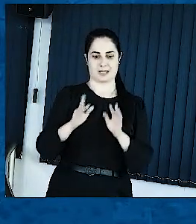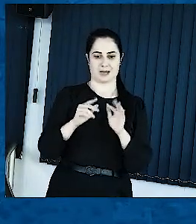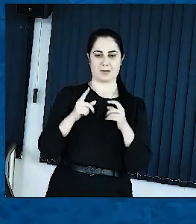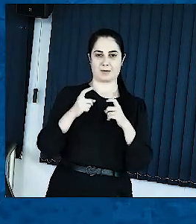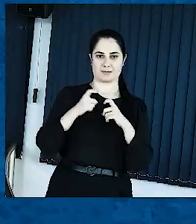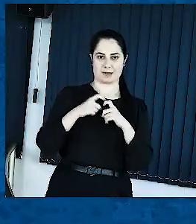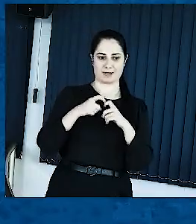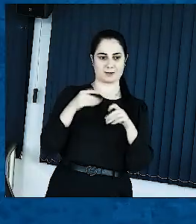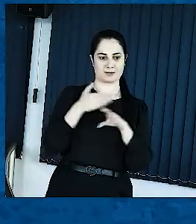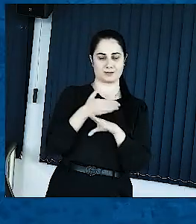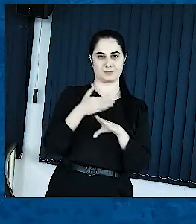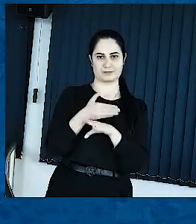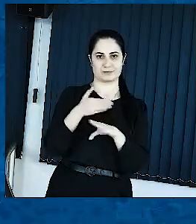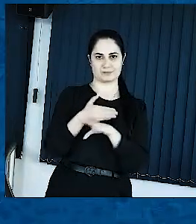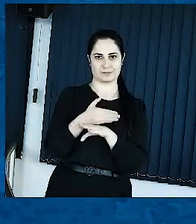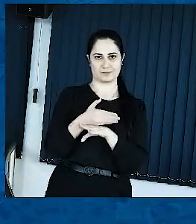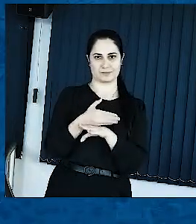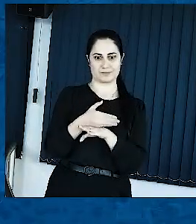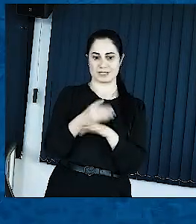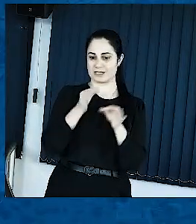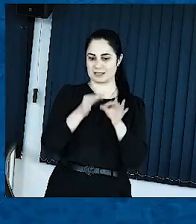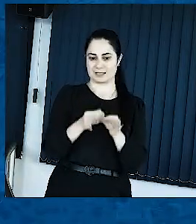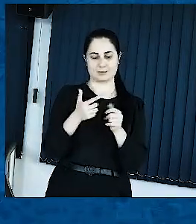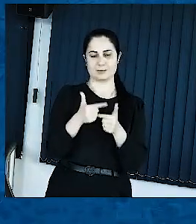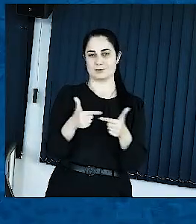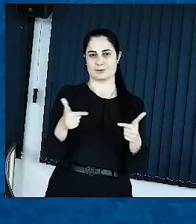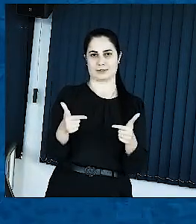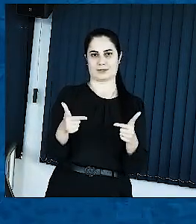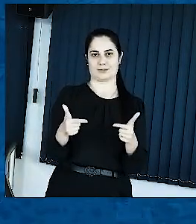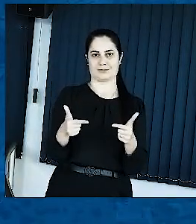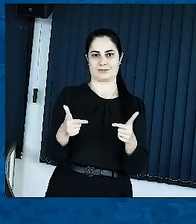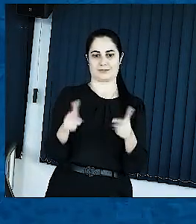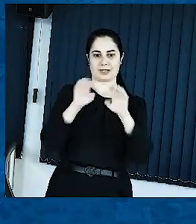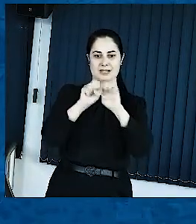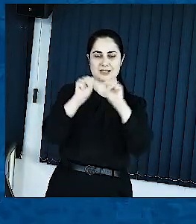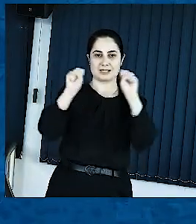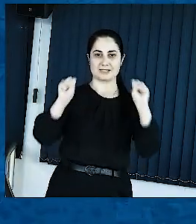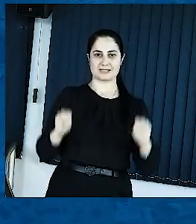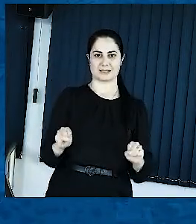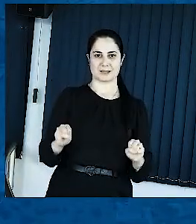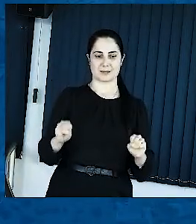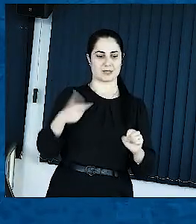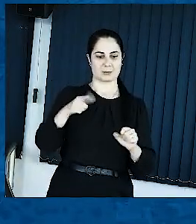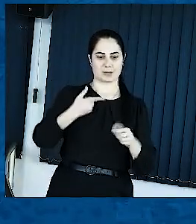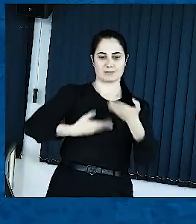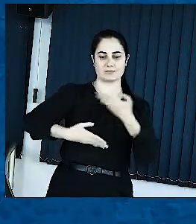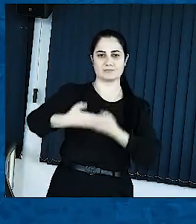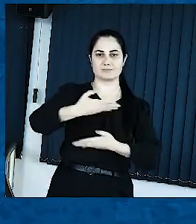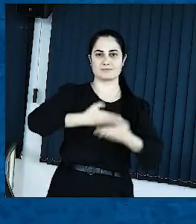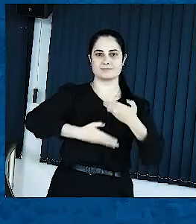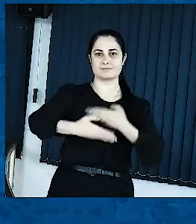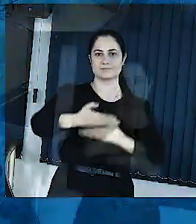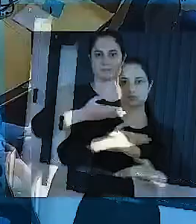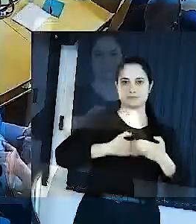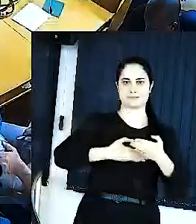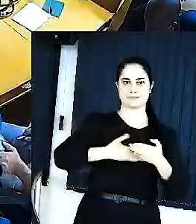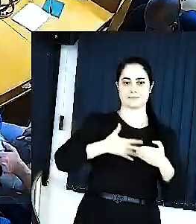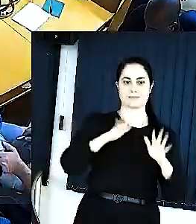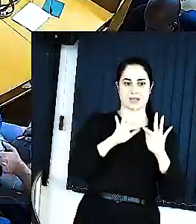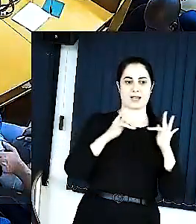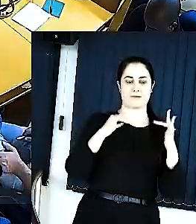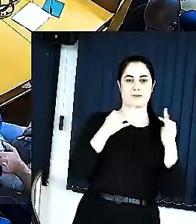não incluíram o rastreio estruturado. Um sistema sem fluxo. A família bateu